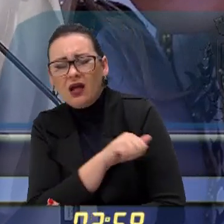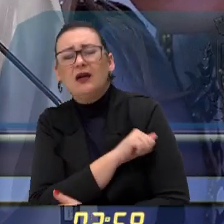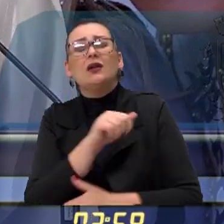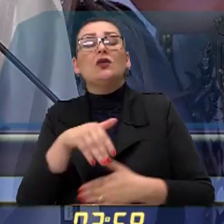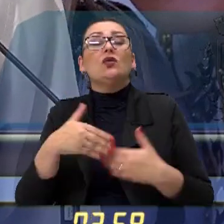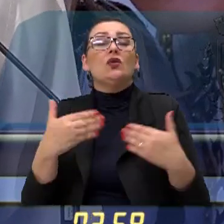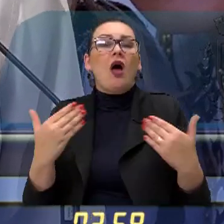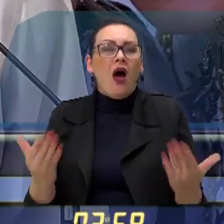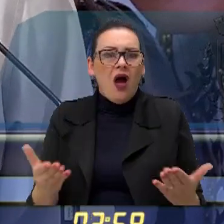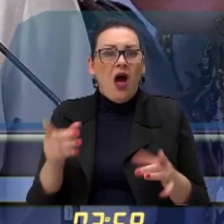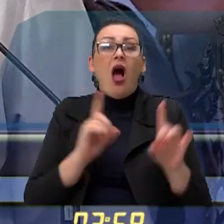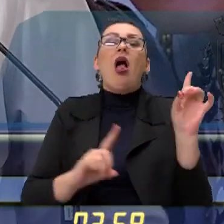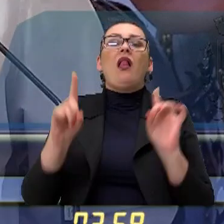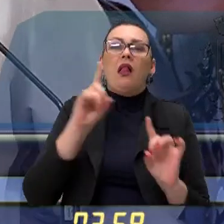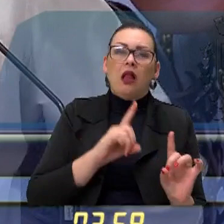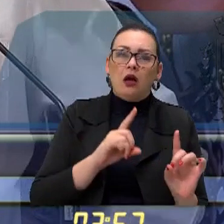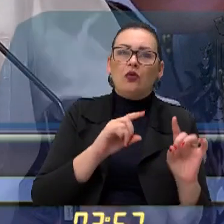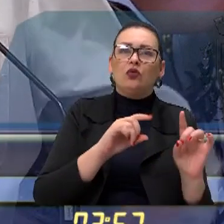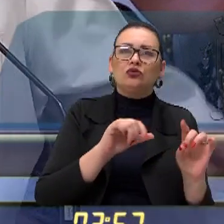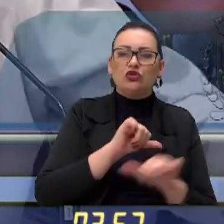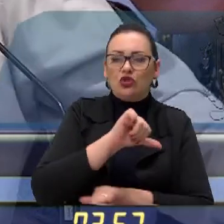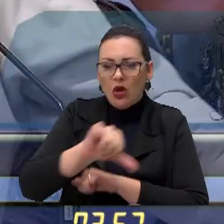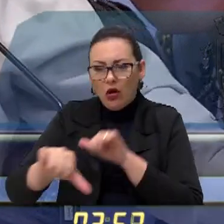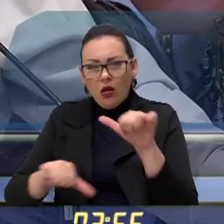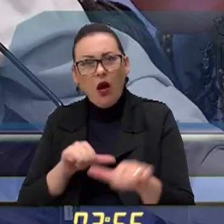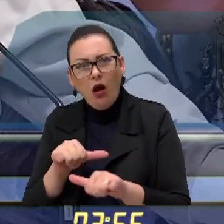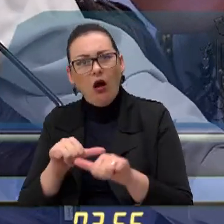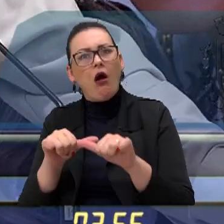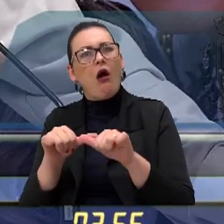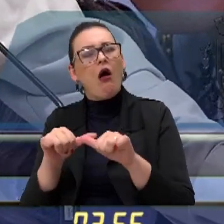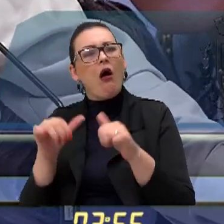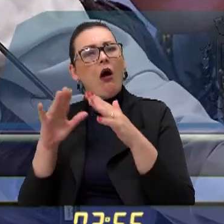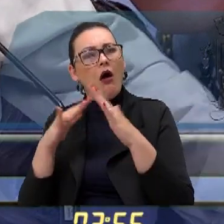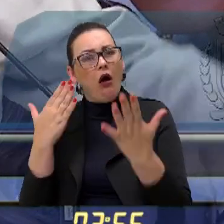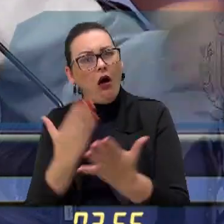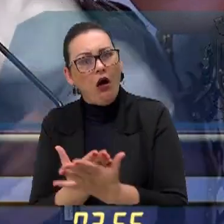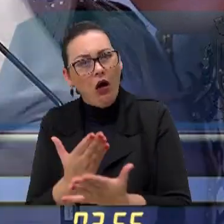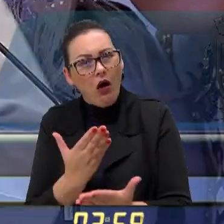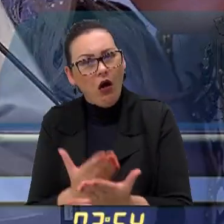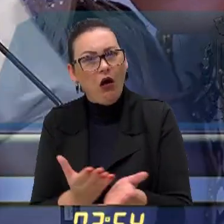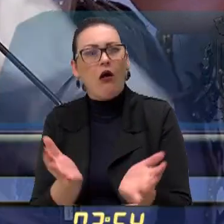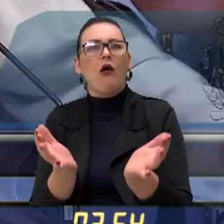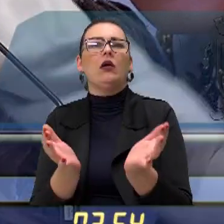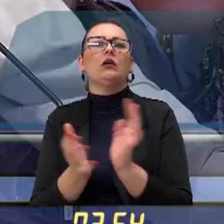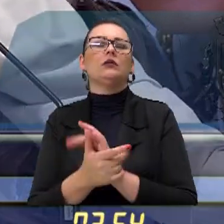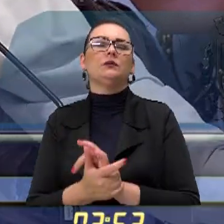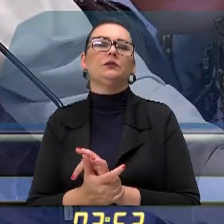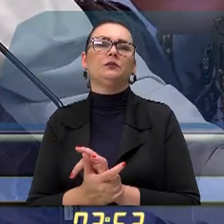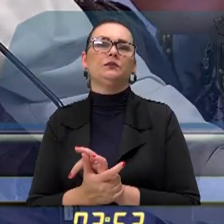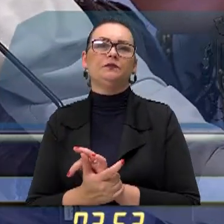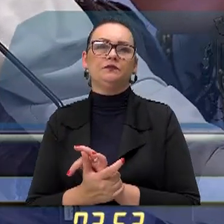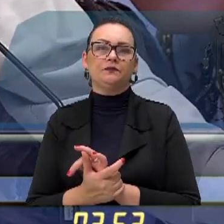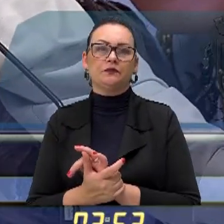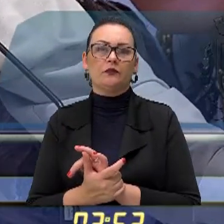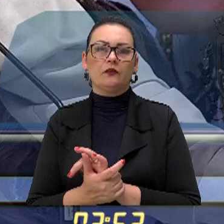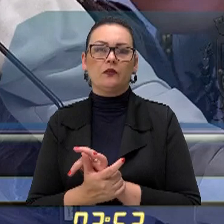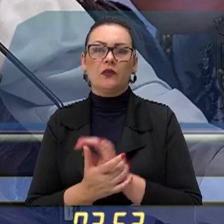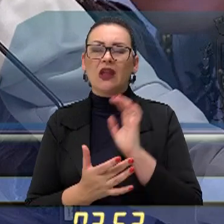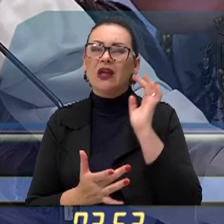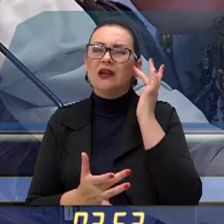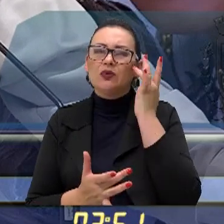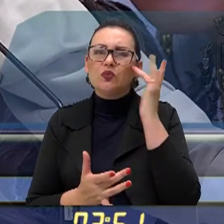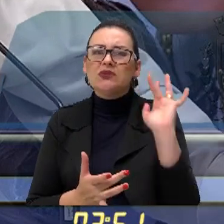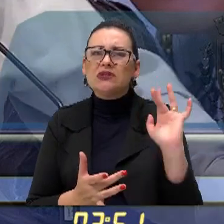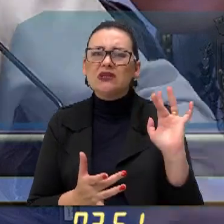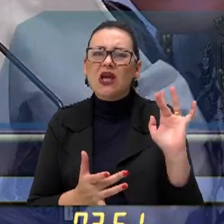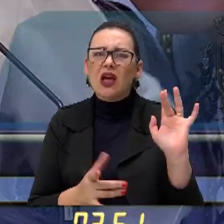E alguns, inclusive, foram estudar e se colocou à disposição o Colégio Dom Alberto. Não tenho certeza se na